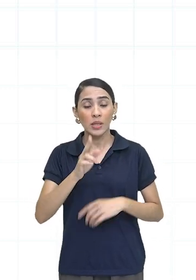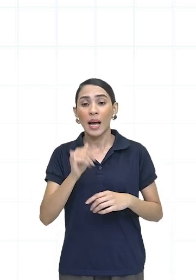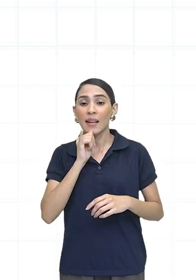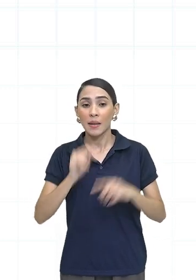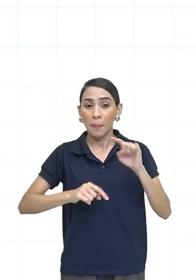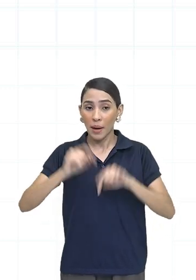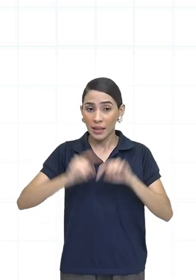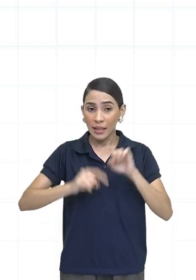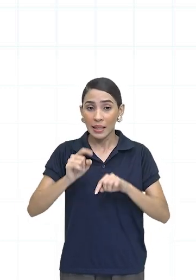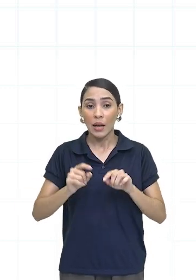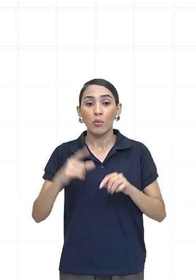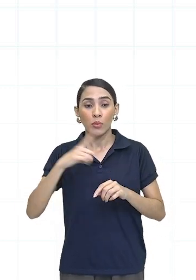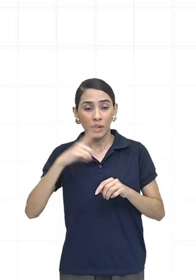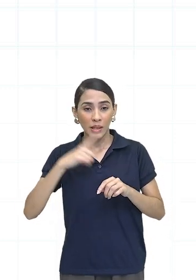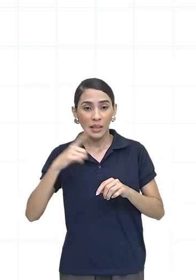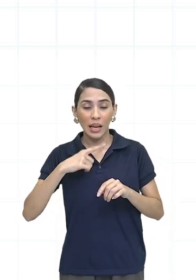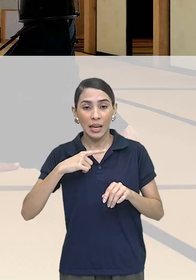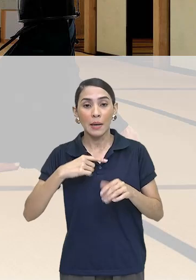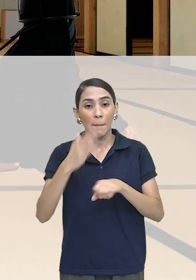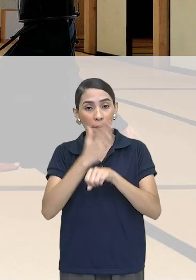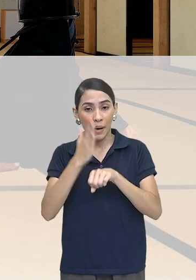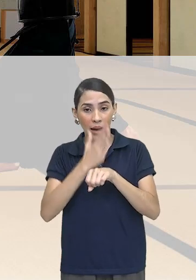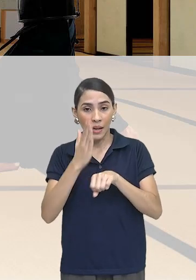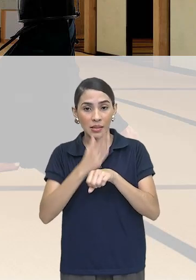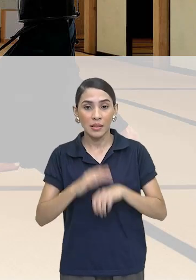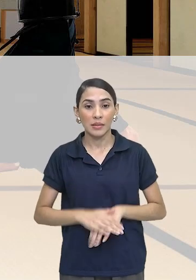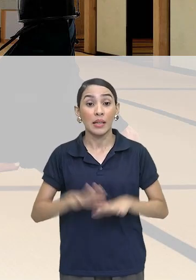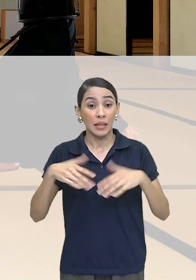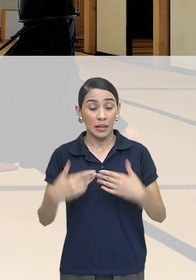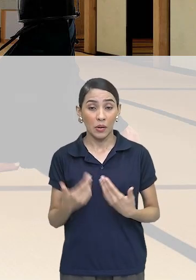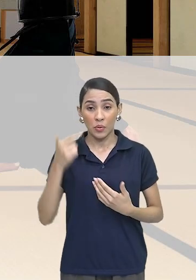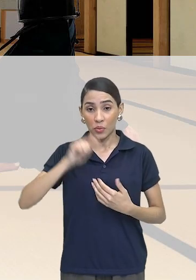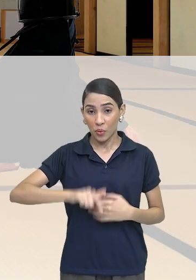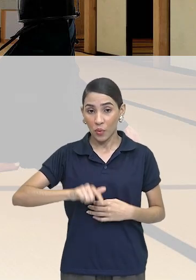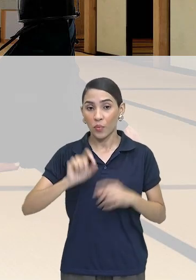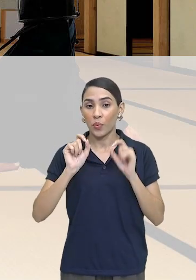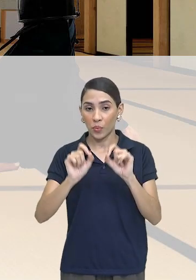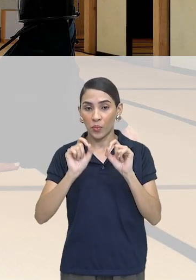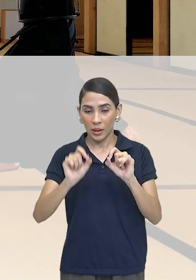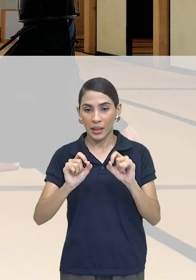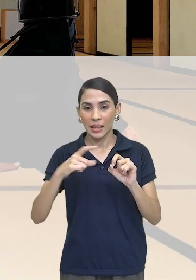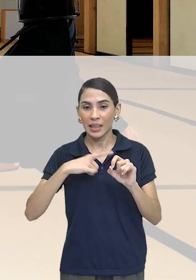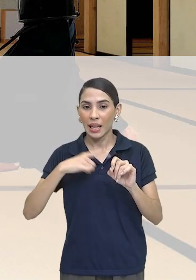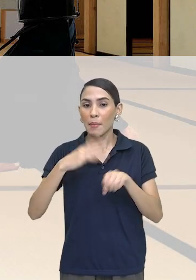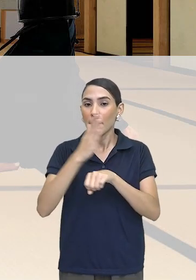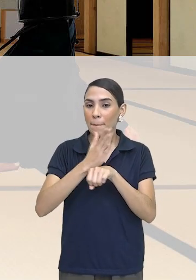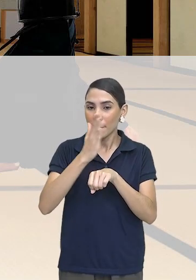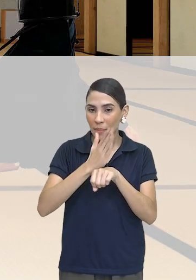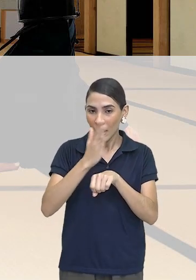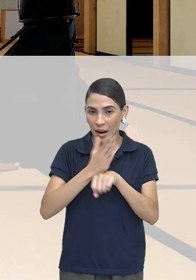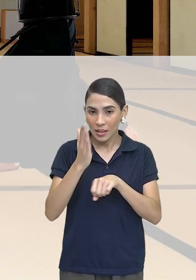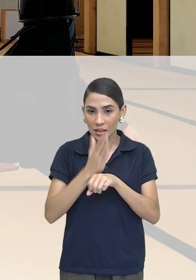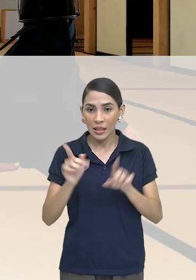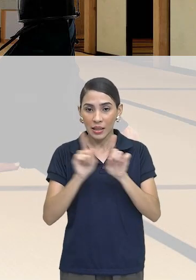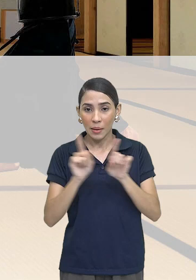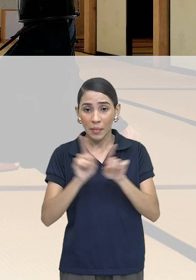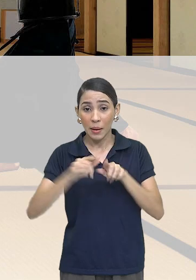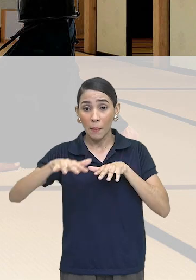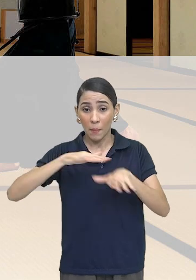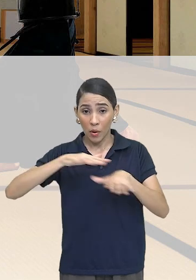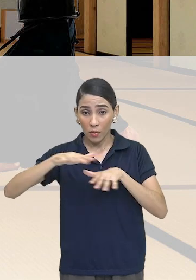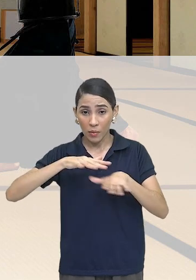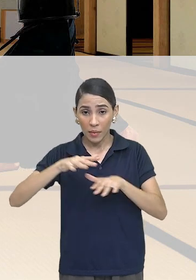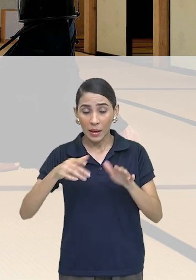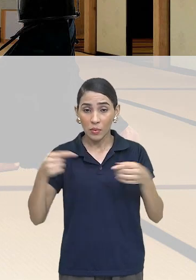exercícios combinados. Aqui nós vamos ter novamente algo mais ensaiado, né? Nós vamos ter os